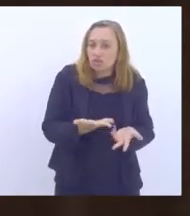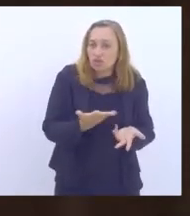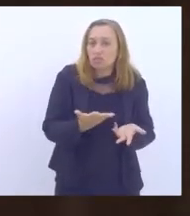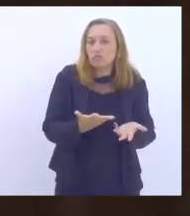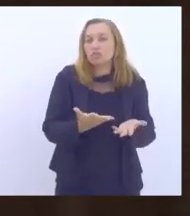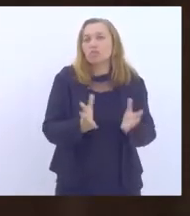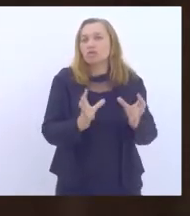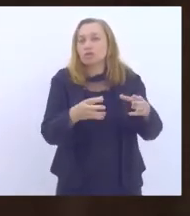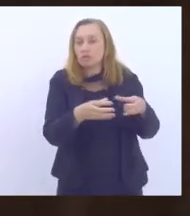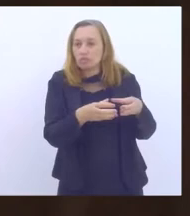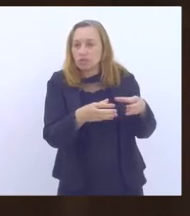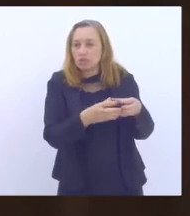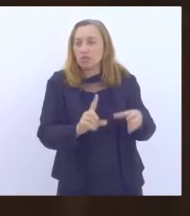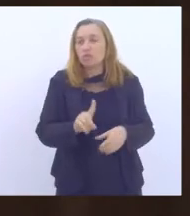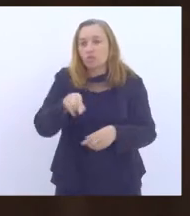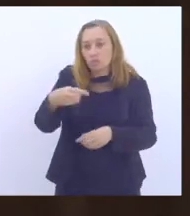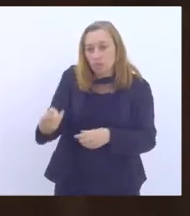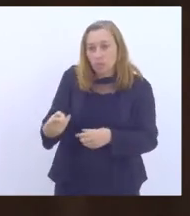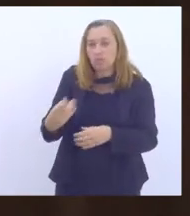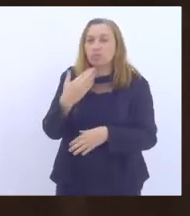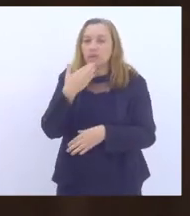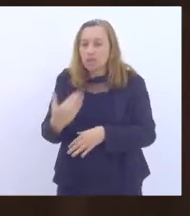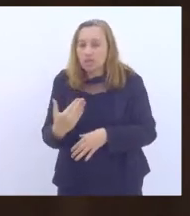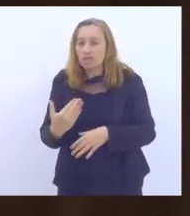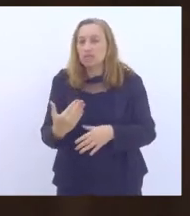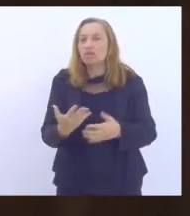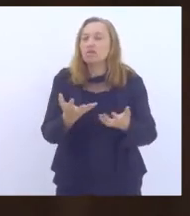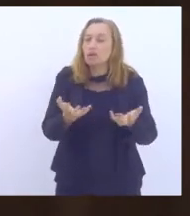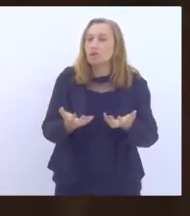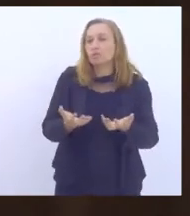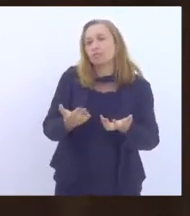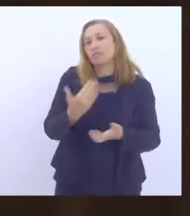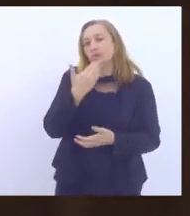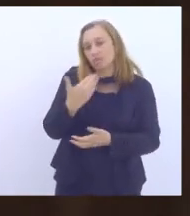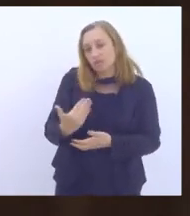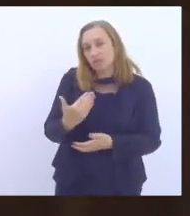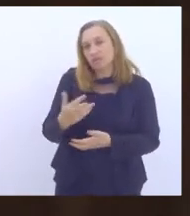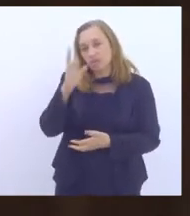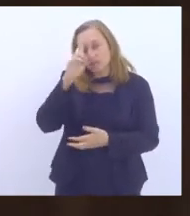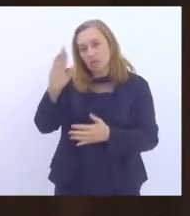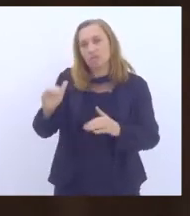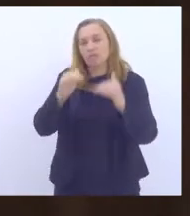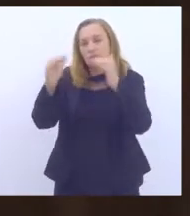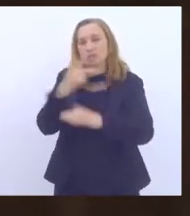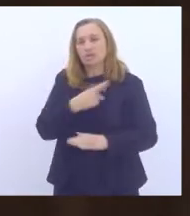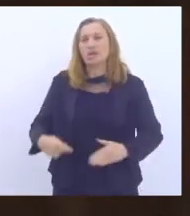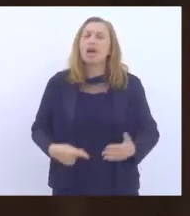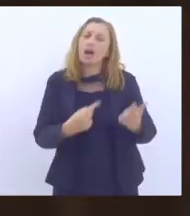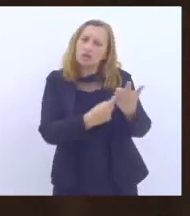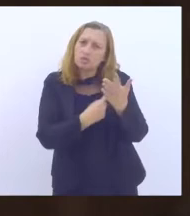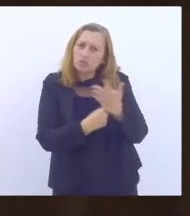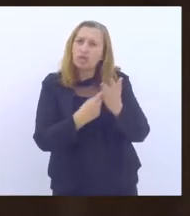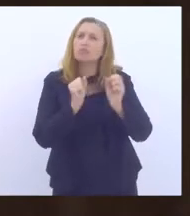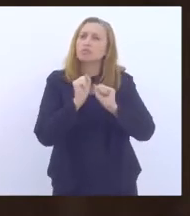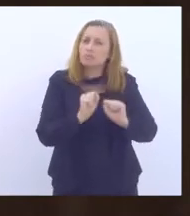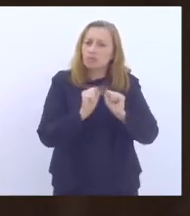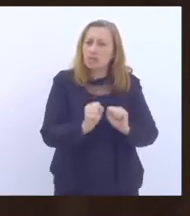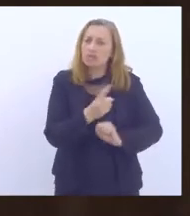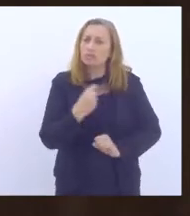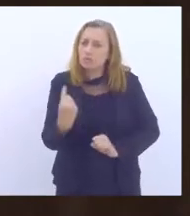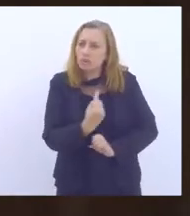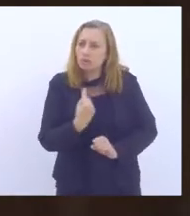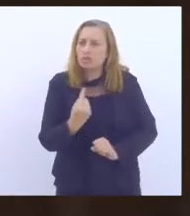comissão Agora ele entrou com outro recurso e eu queria pedir a vossa excelência que ajudasse para que nós pudéssemos